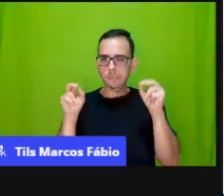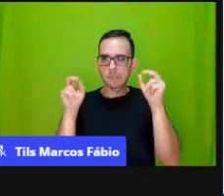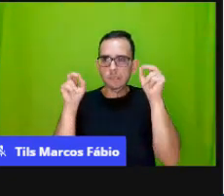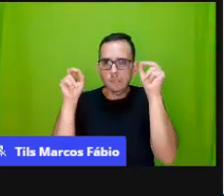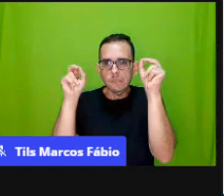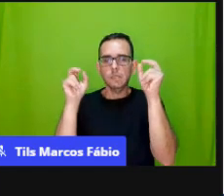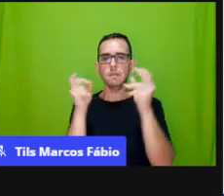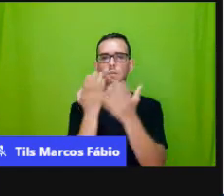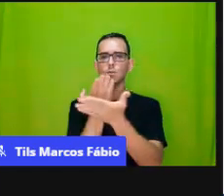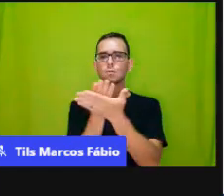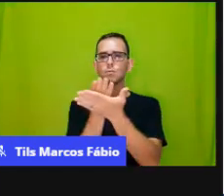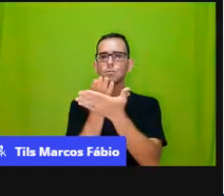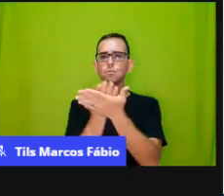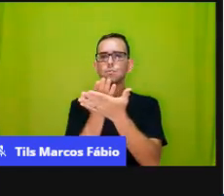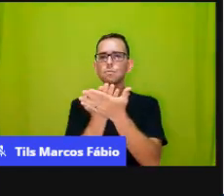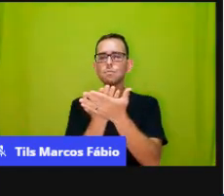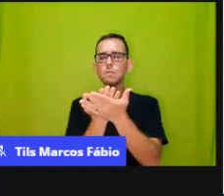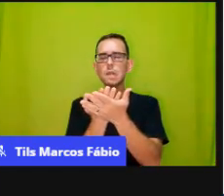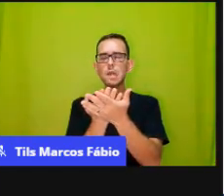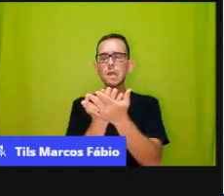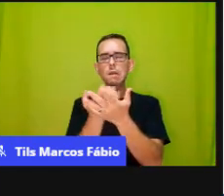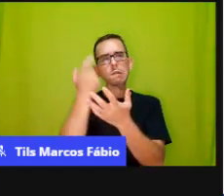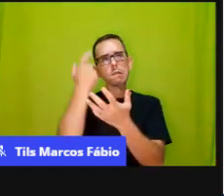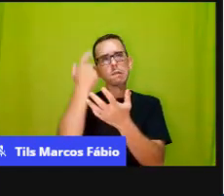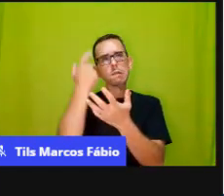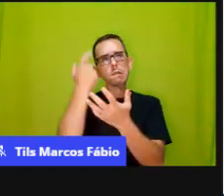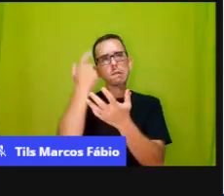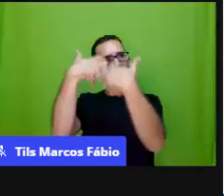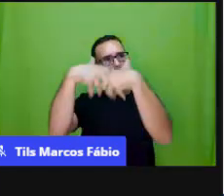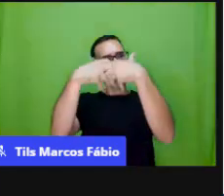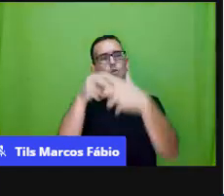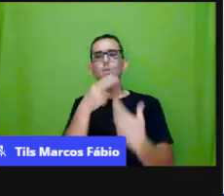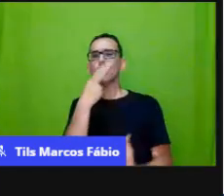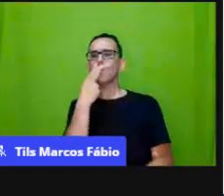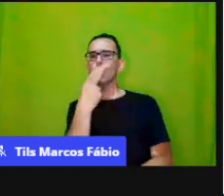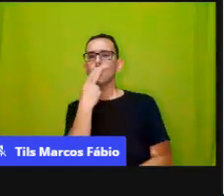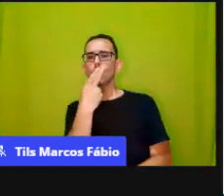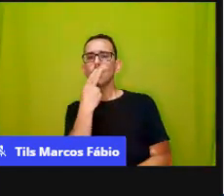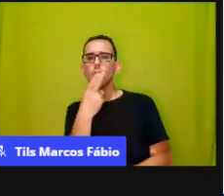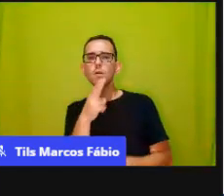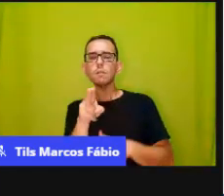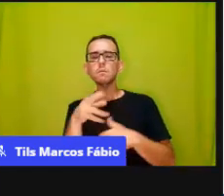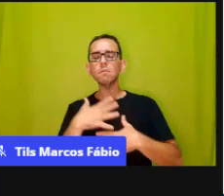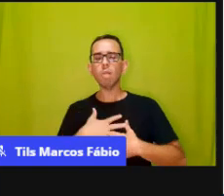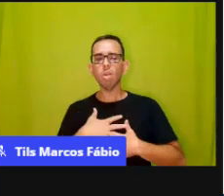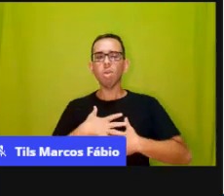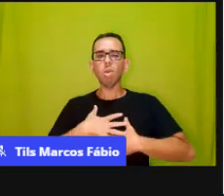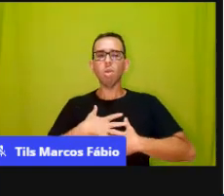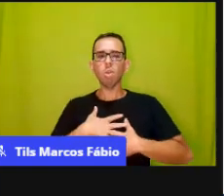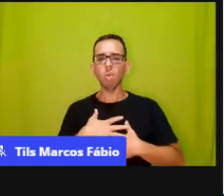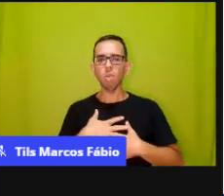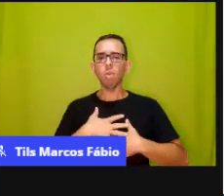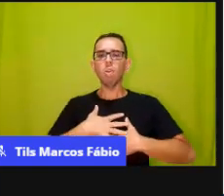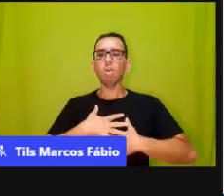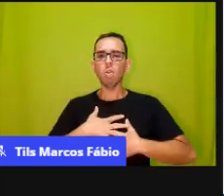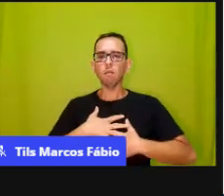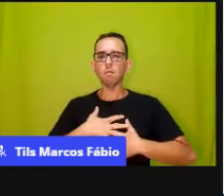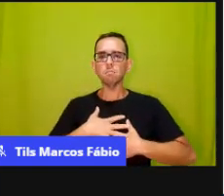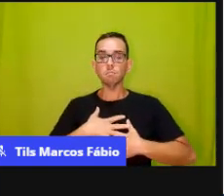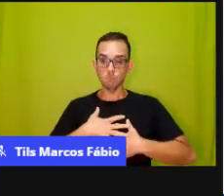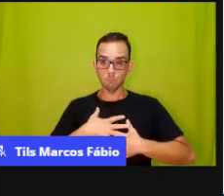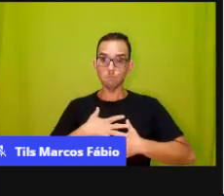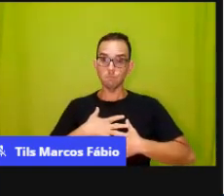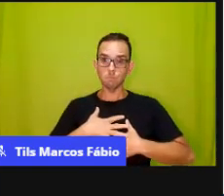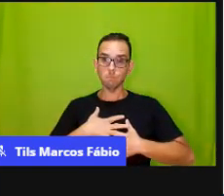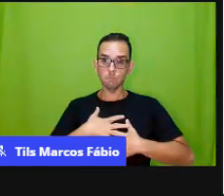para estudar os aspectos epidemiológicos do fumo sobre o desenvolvimento pulmonar, né, do câncer. E aí, o que